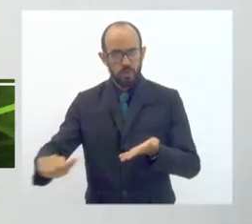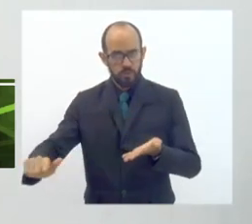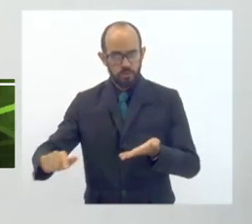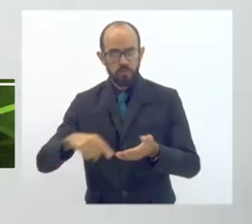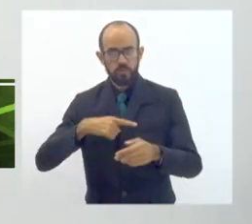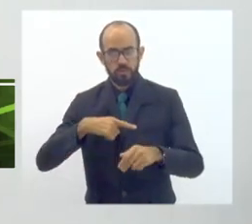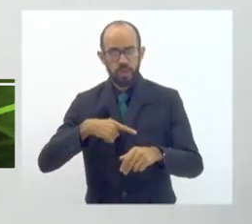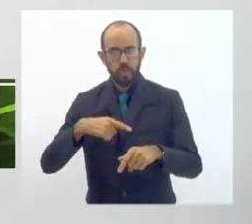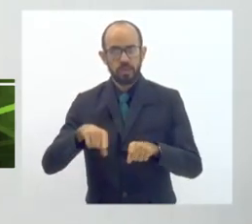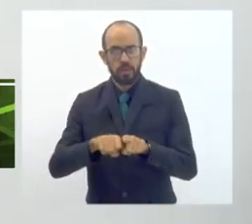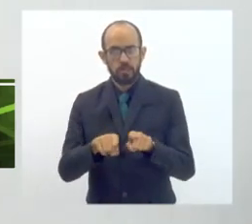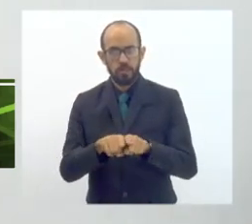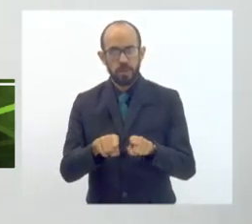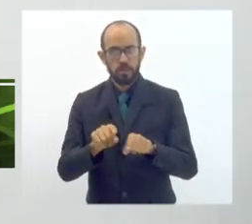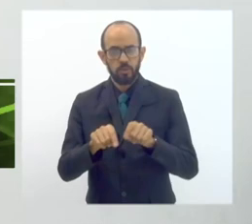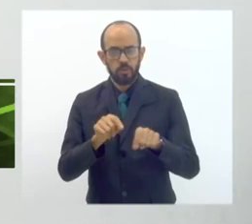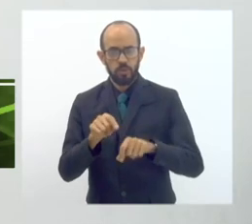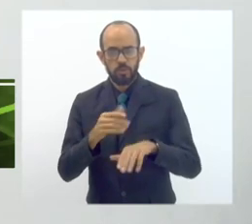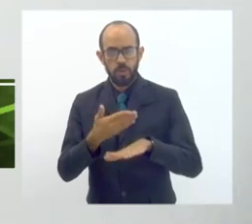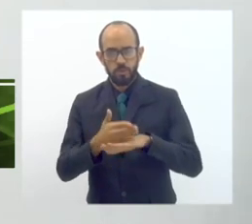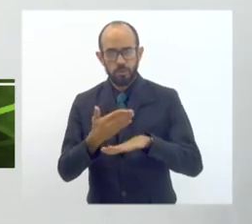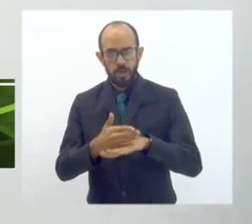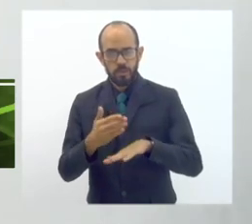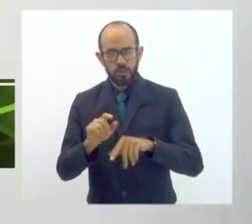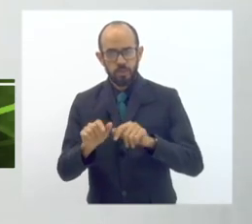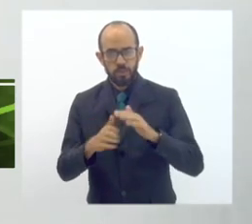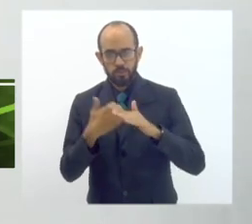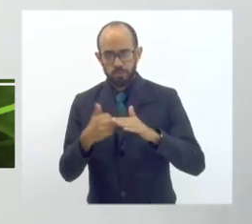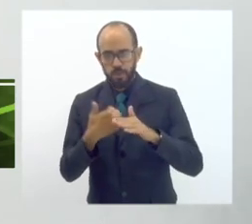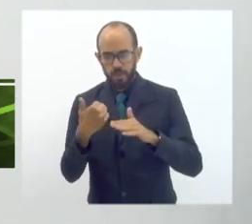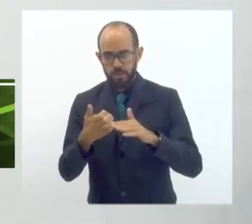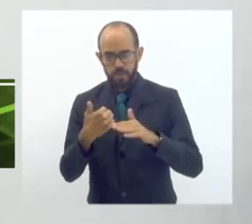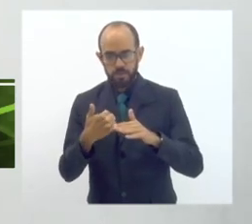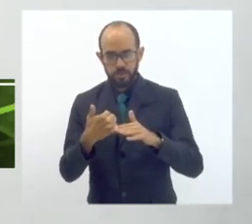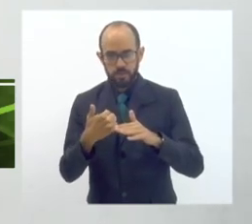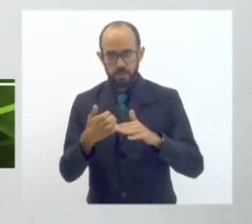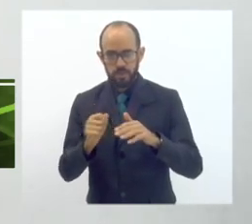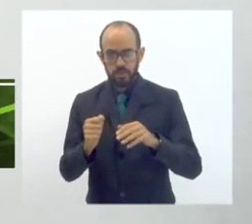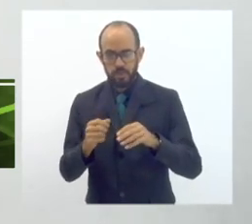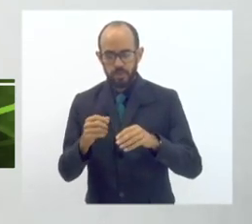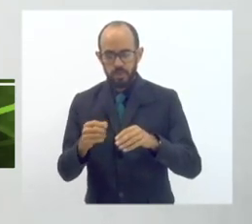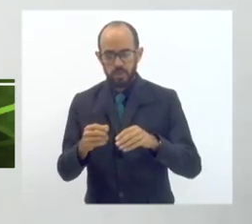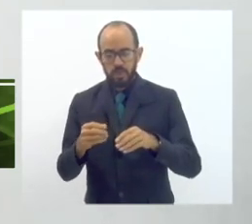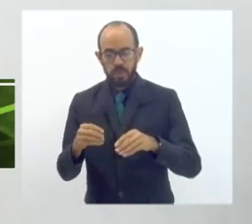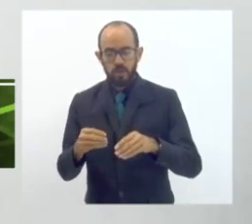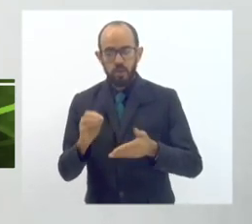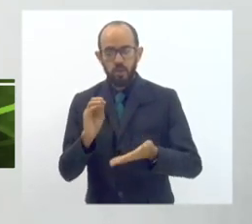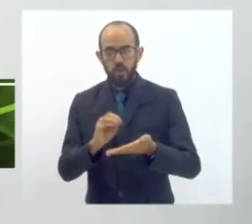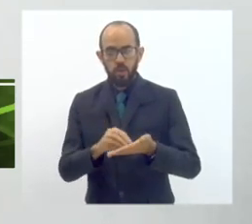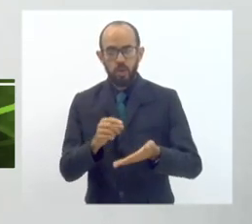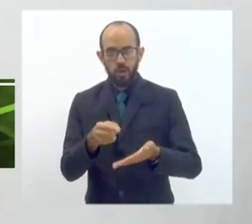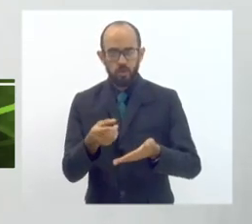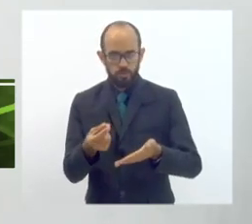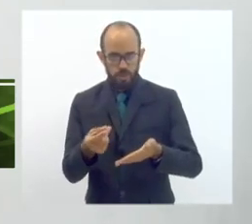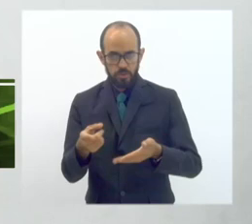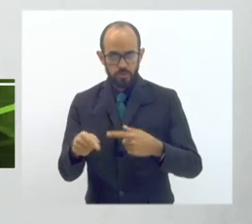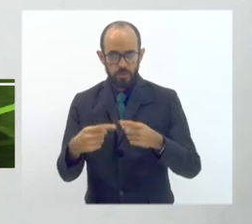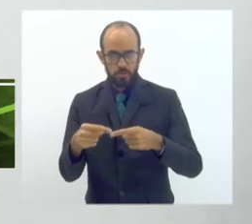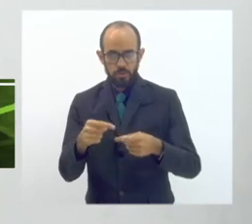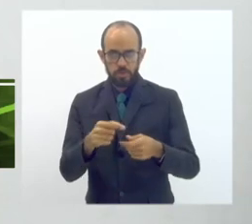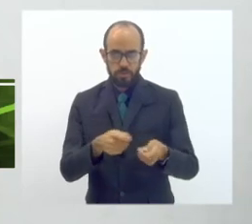prática muito comum de empresas de má fé que mergulham o preço para depois tentarem negociar com o